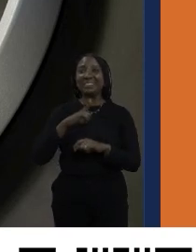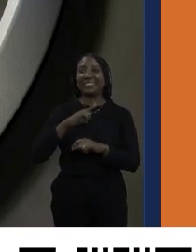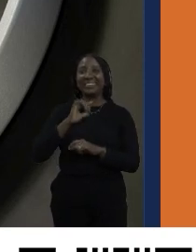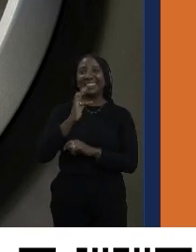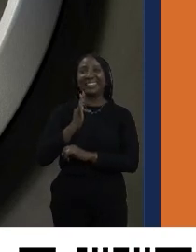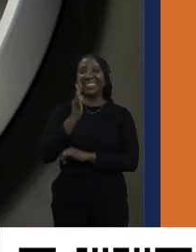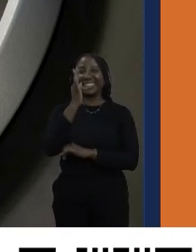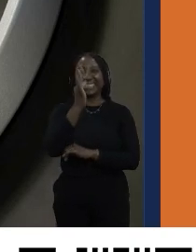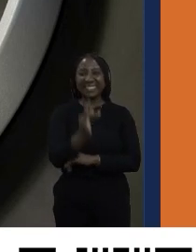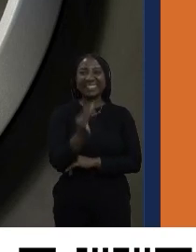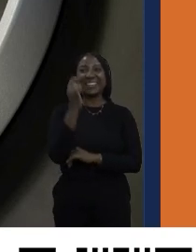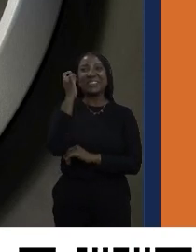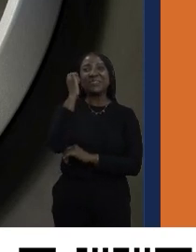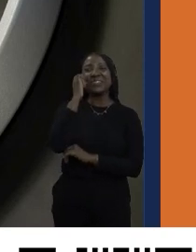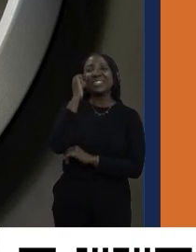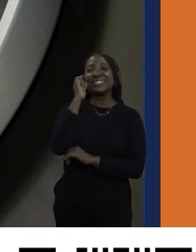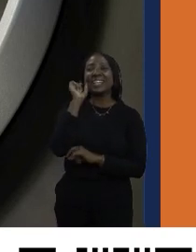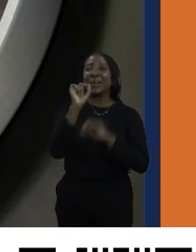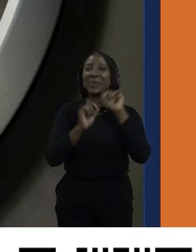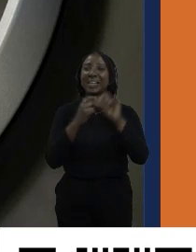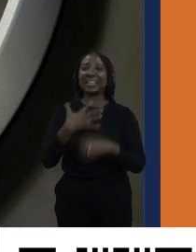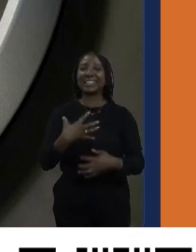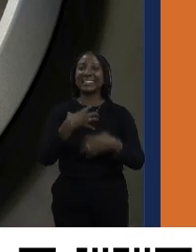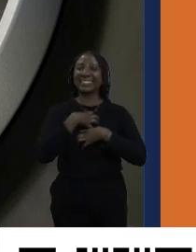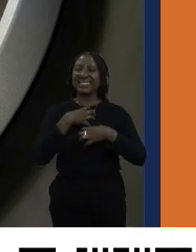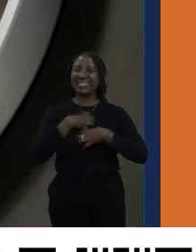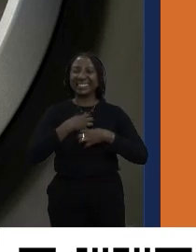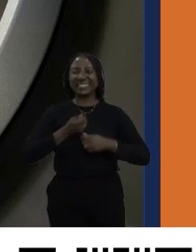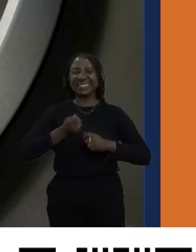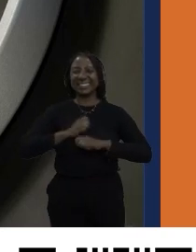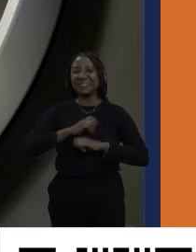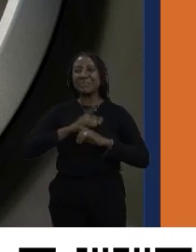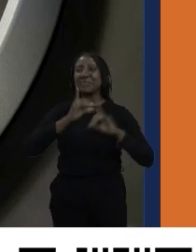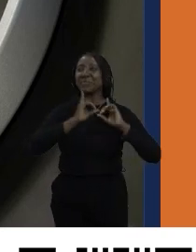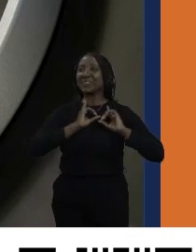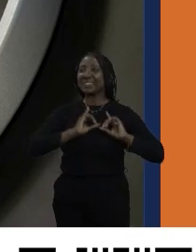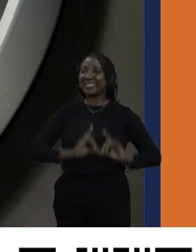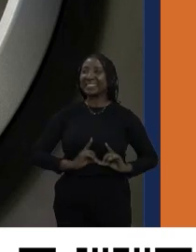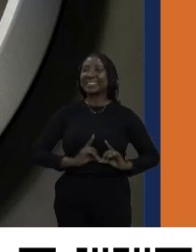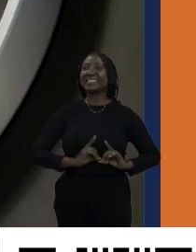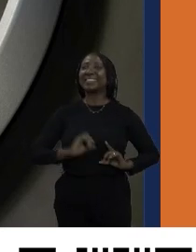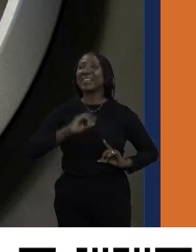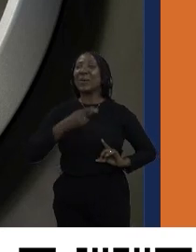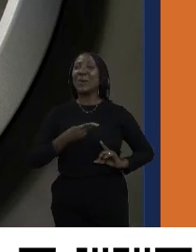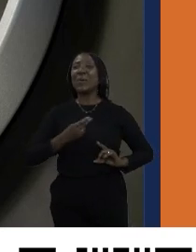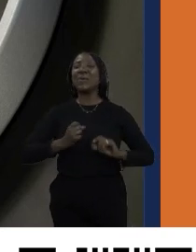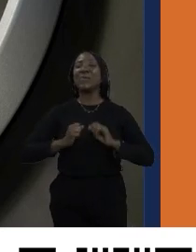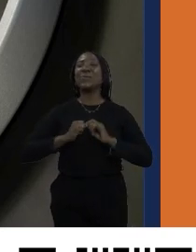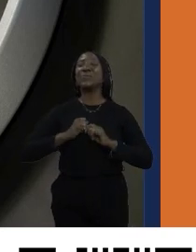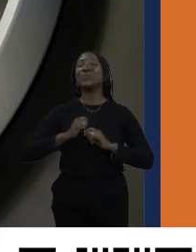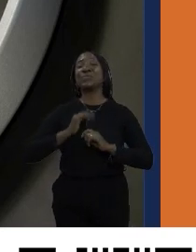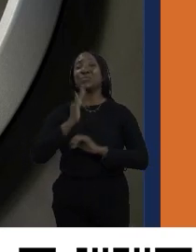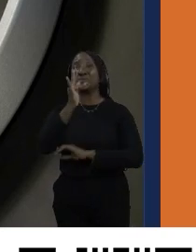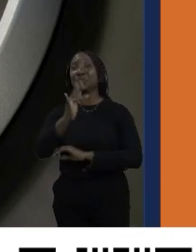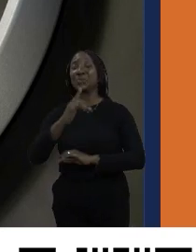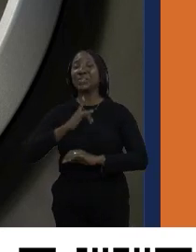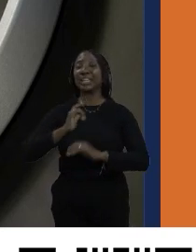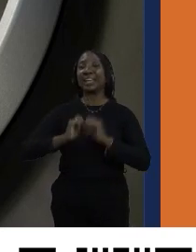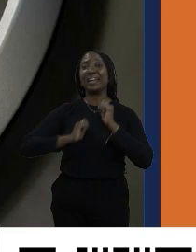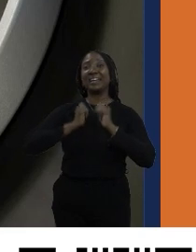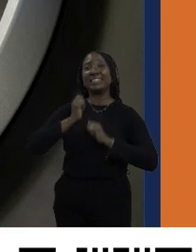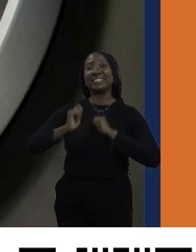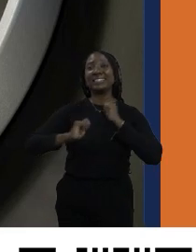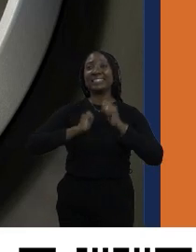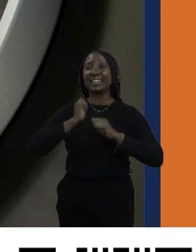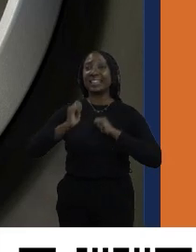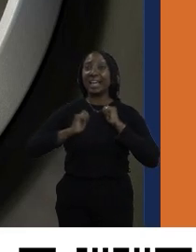O passado traz depressão para a gente, o futuro traz ansiedade. Então, gente, viva o agora, o hoje. O hoje